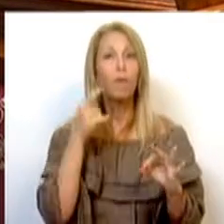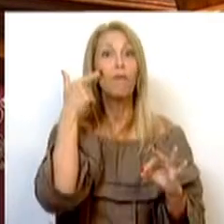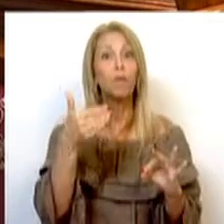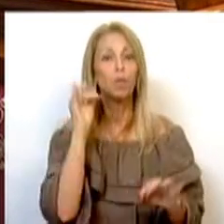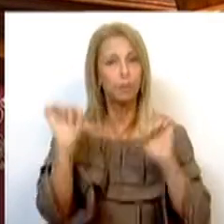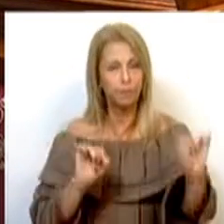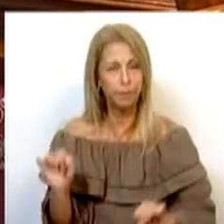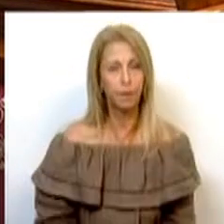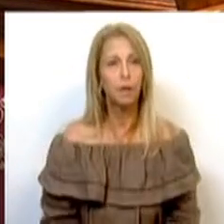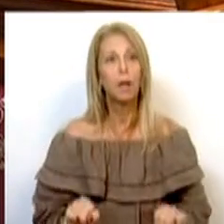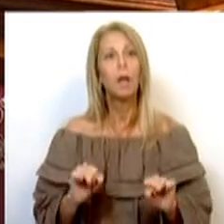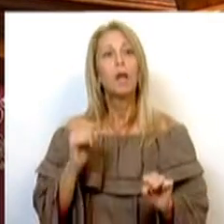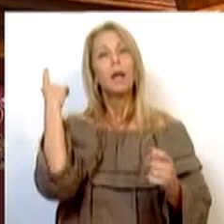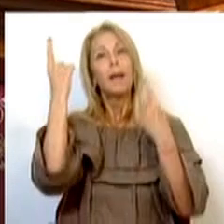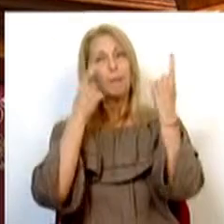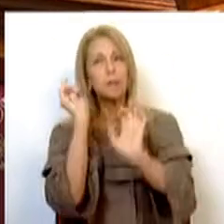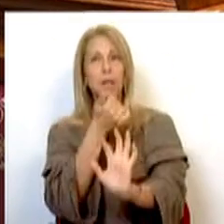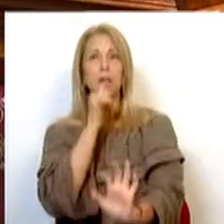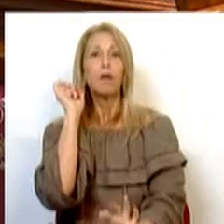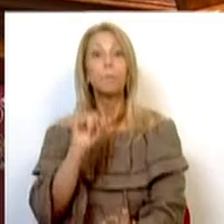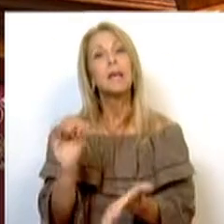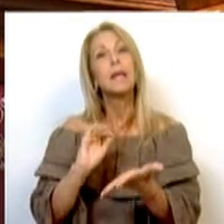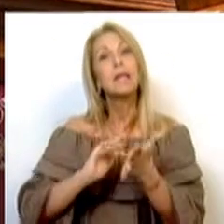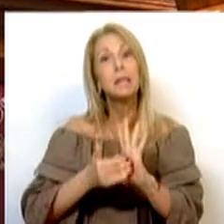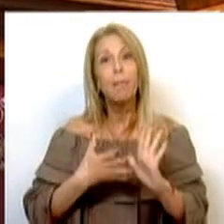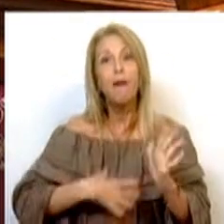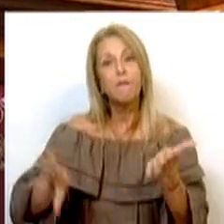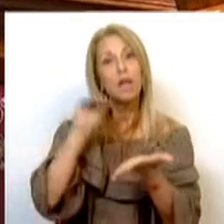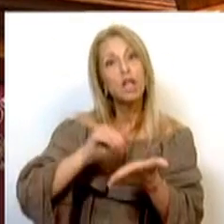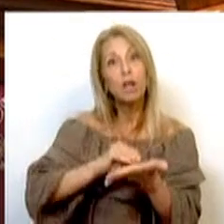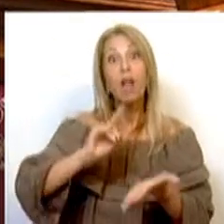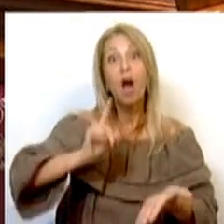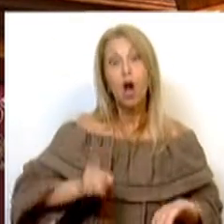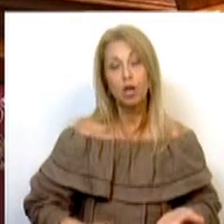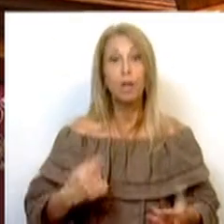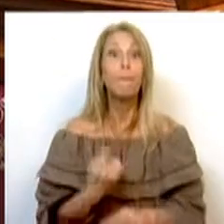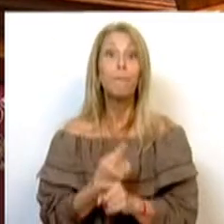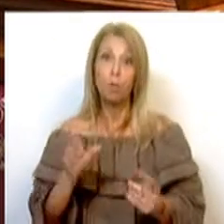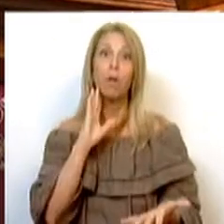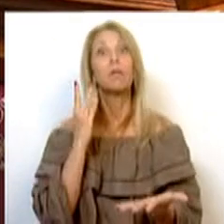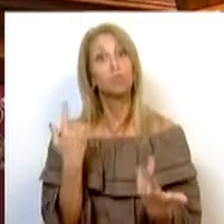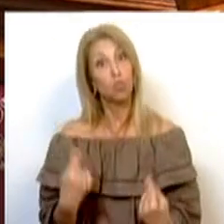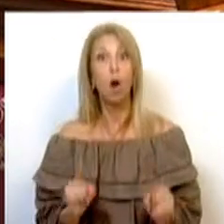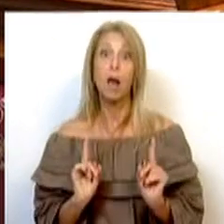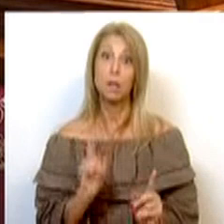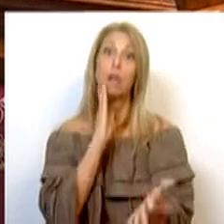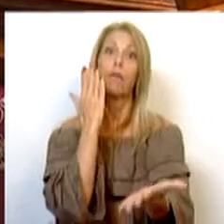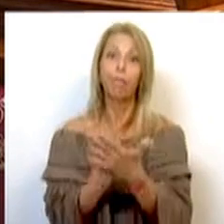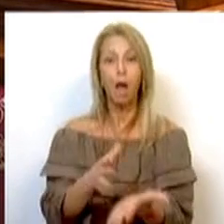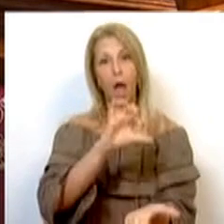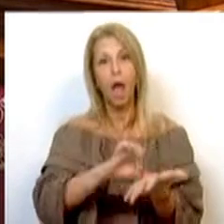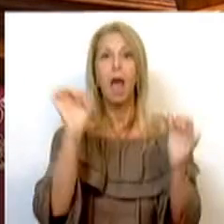decisão ponderada face aos exames aos quais se querem inscrever, pois só assim combateremos o abandono e daremos ferramentas a todos de